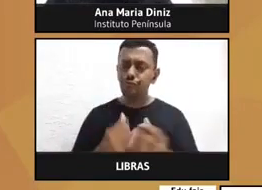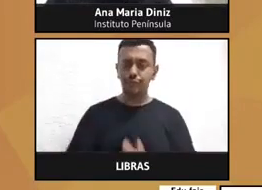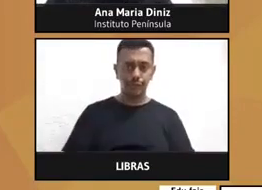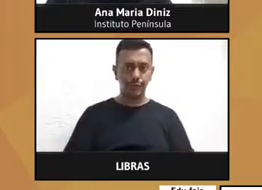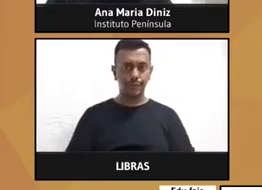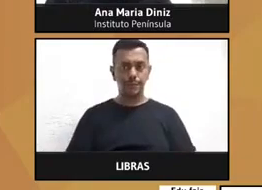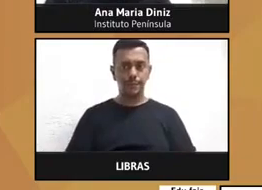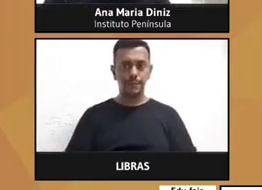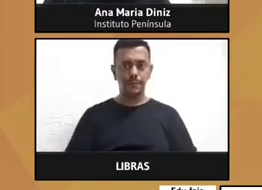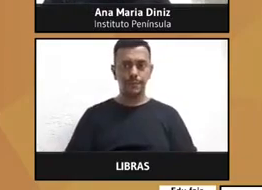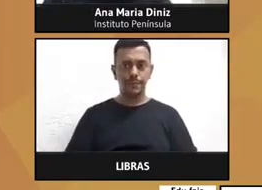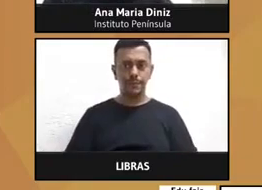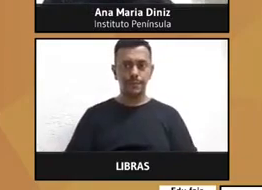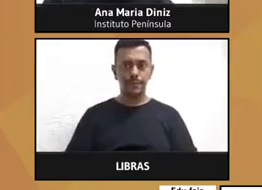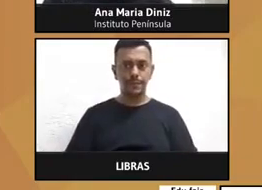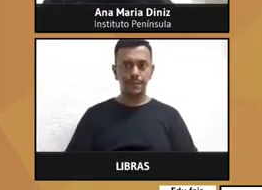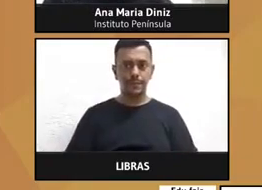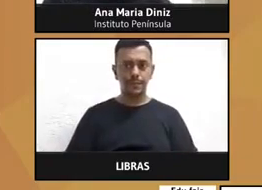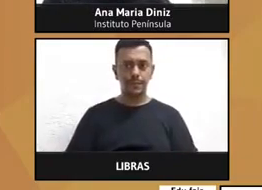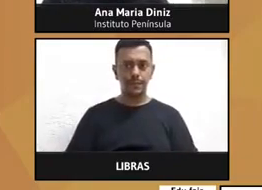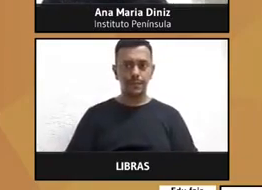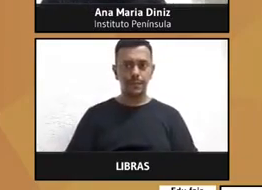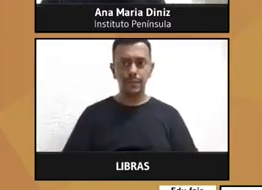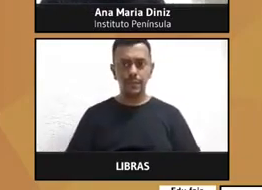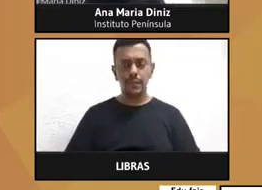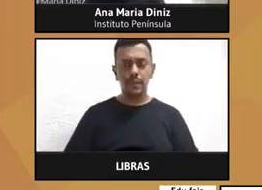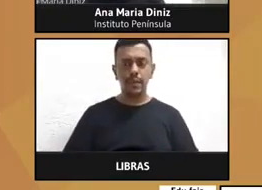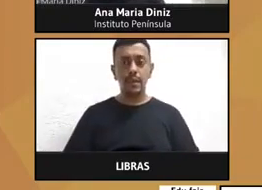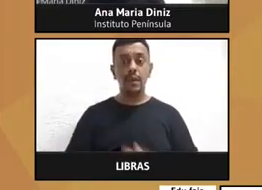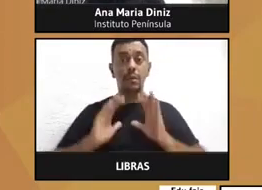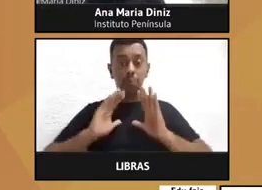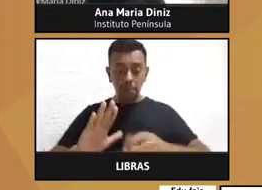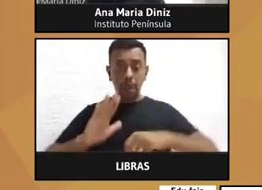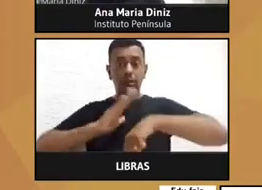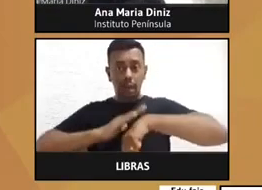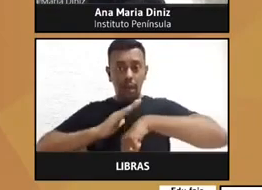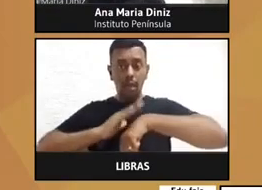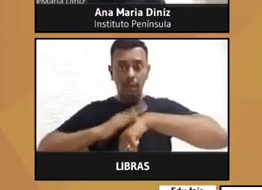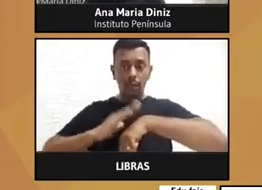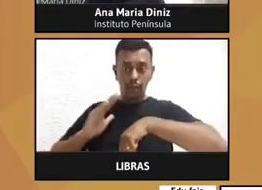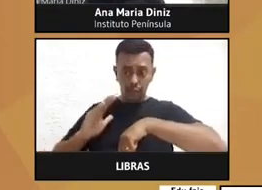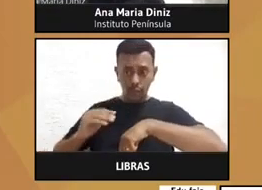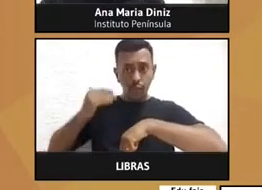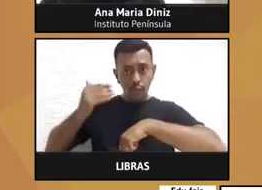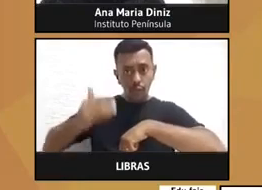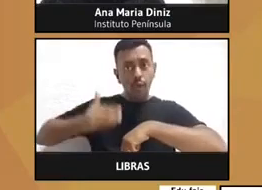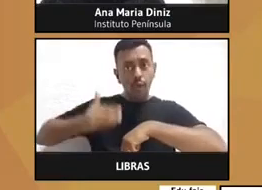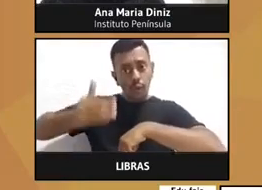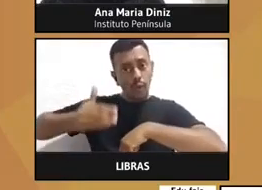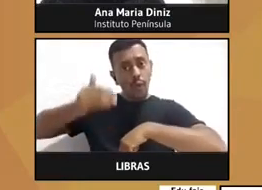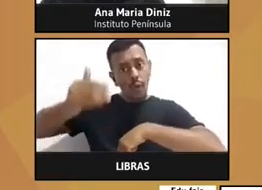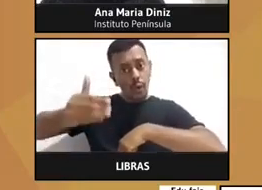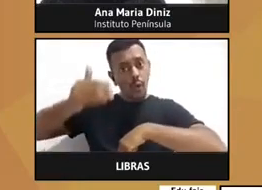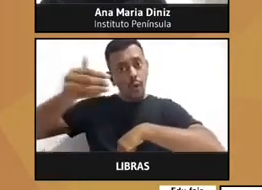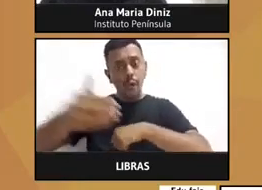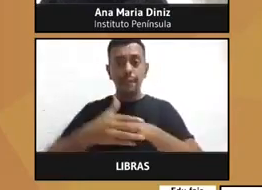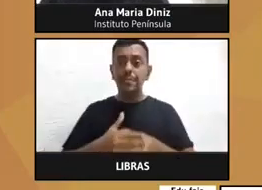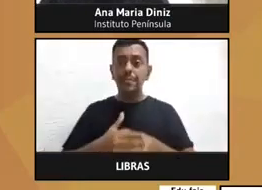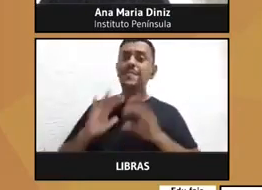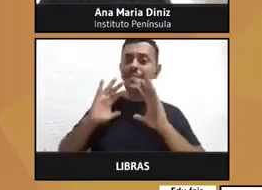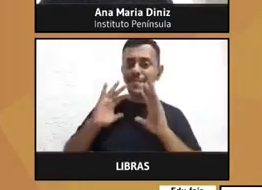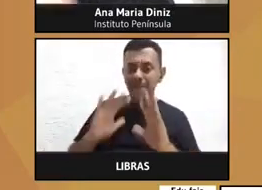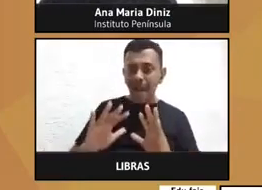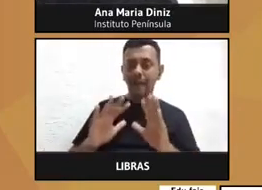the long run. You know, Mas não if you would no longo run a prazo. supermarket, not a Se você gerenciasse